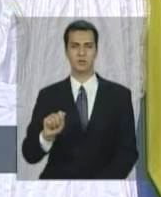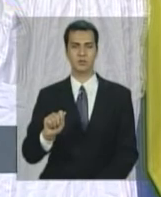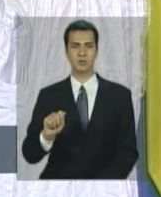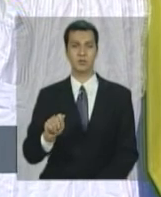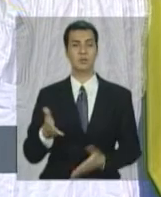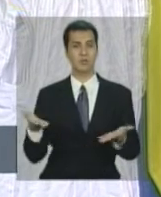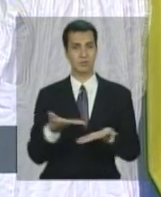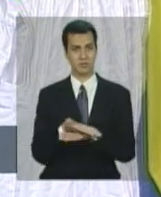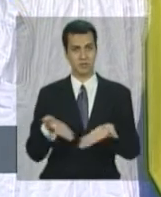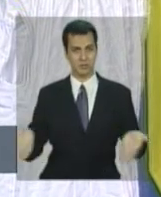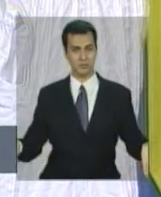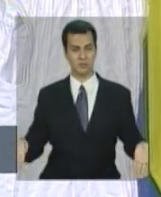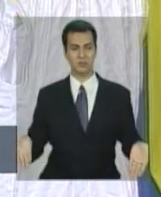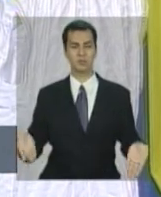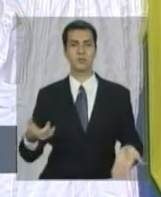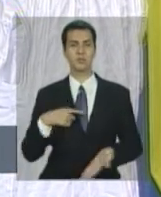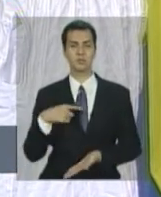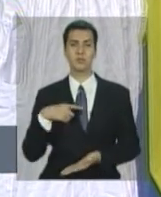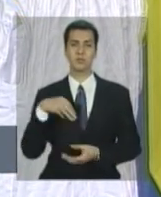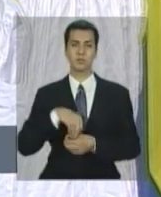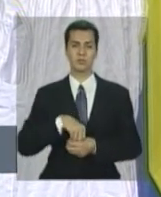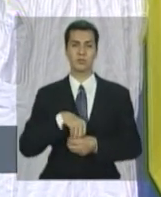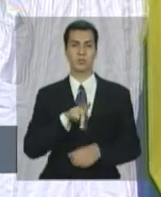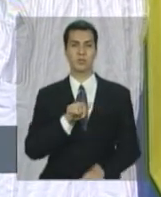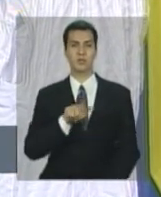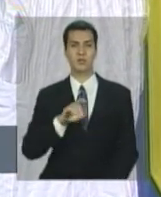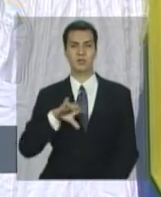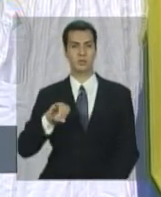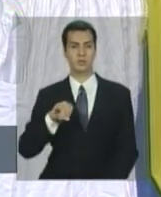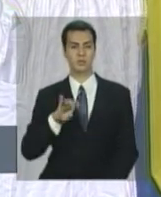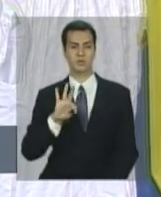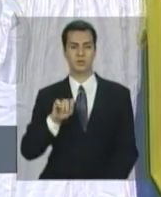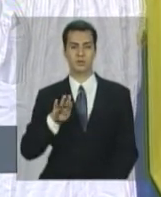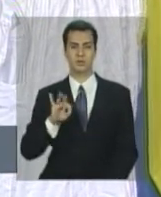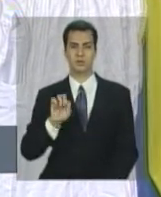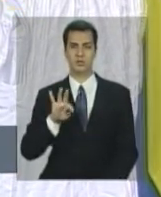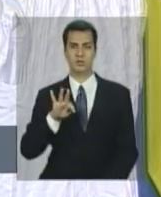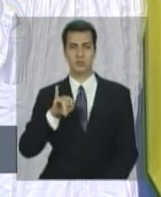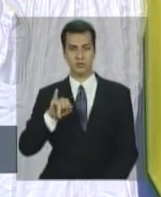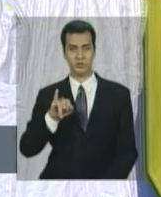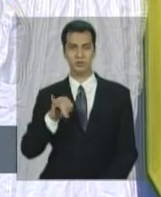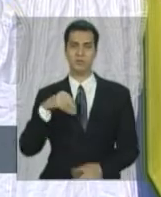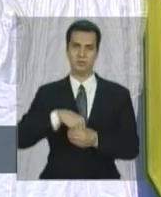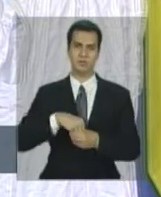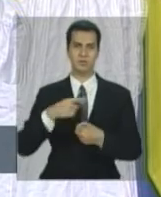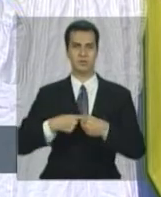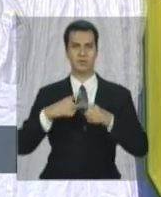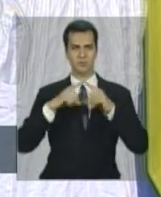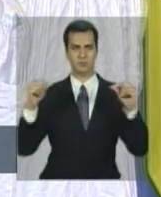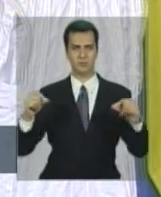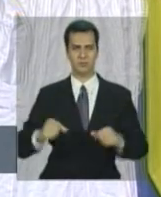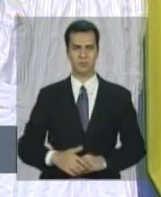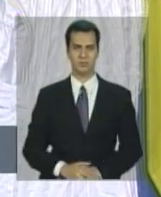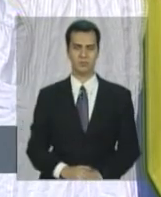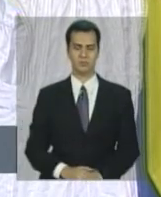esta cerimônia se realiza no Palácio do Itamaraty, em Brasília.